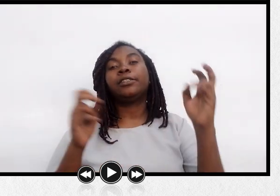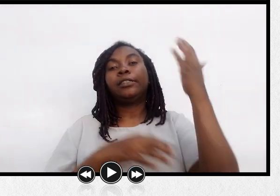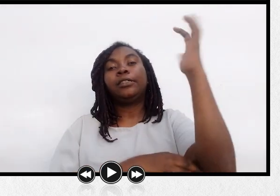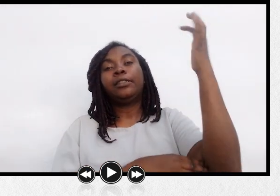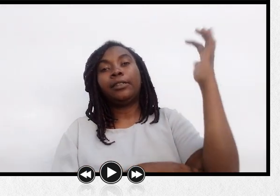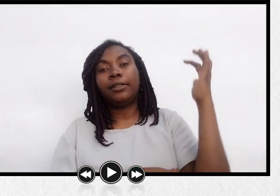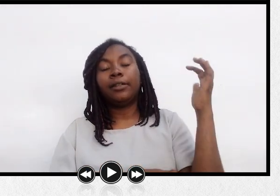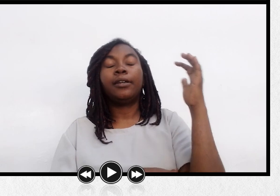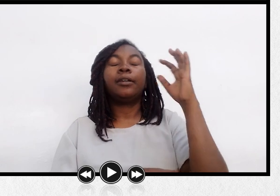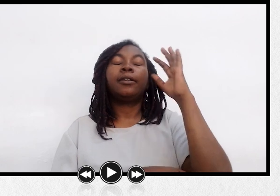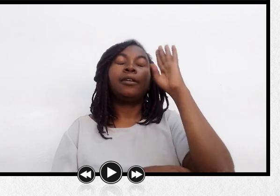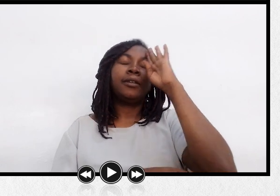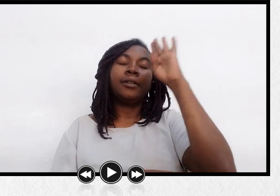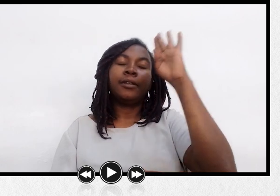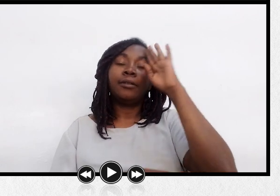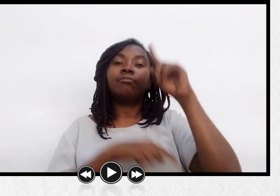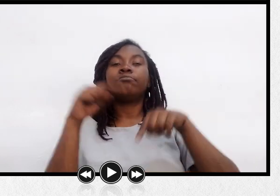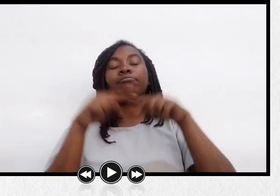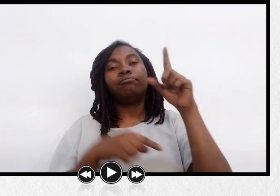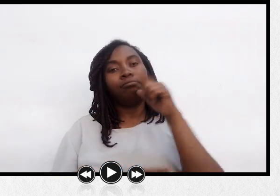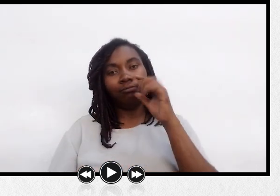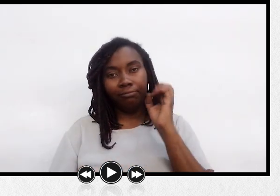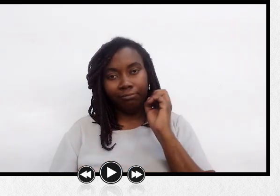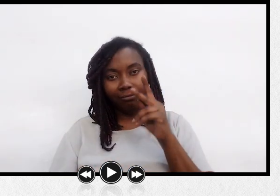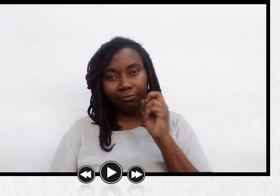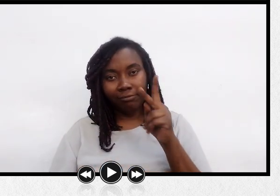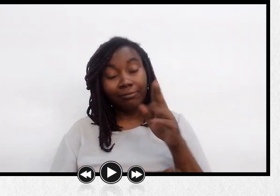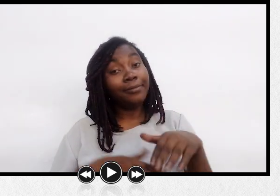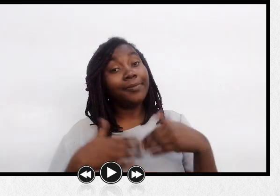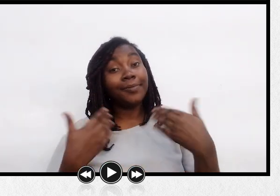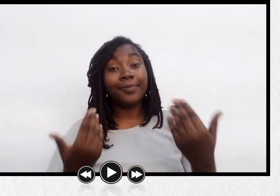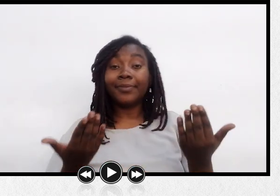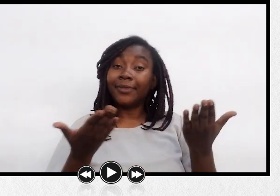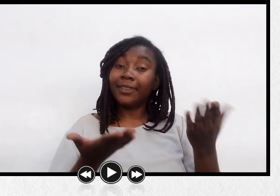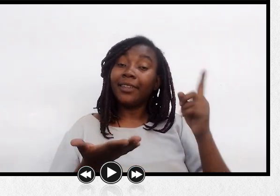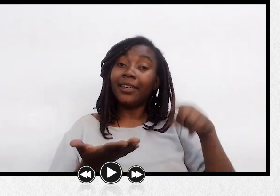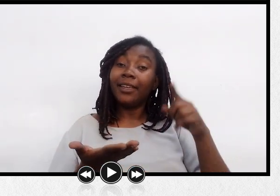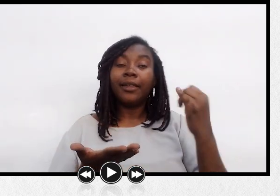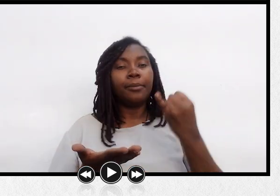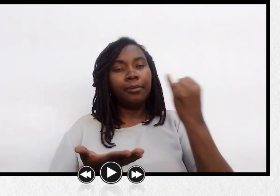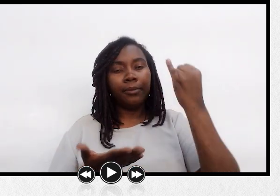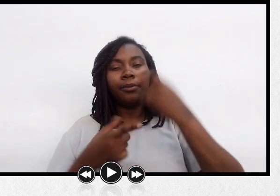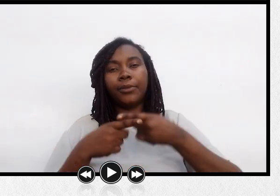ambiental, em especial recursos hídricos. Tá? Então, assim, essa e é